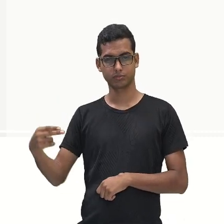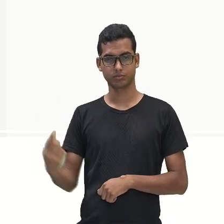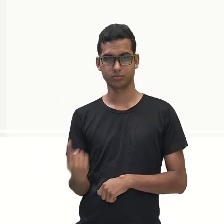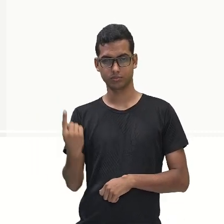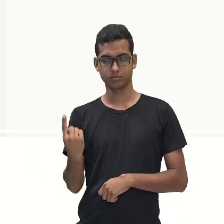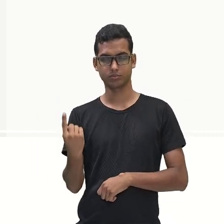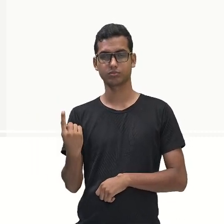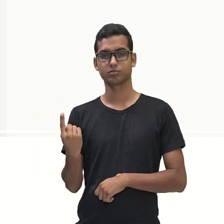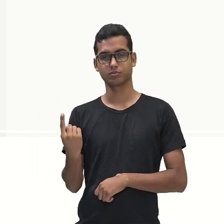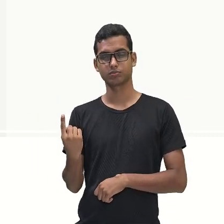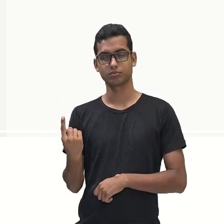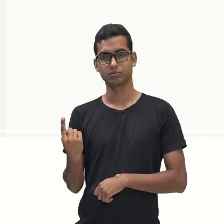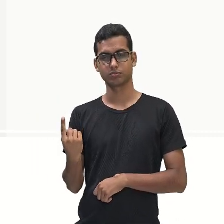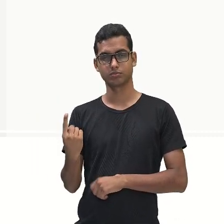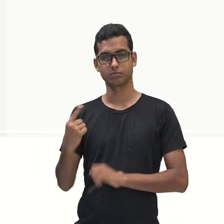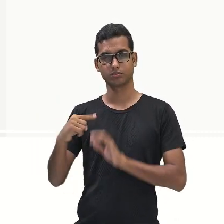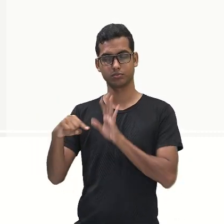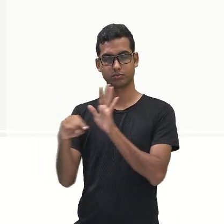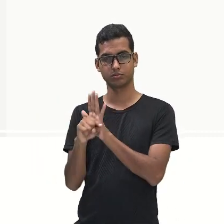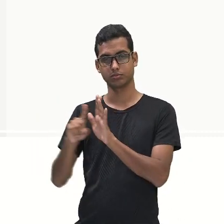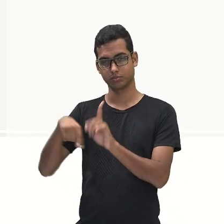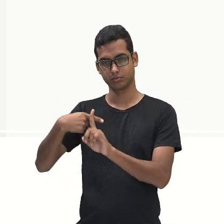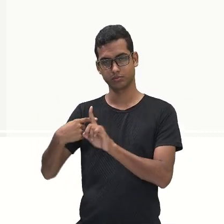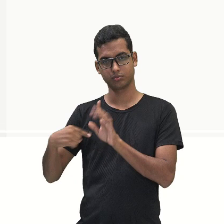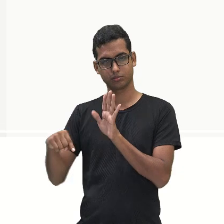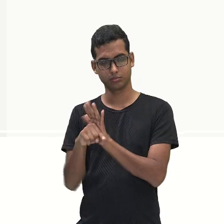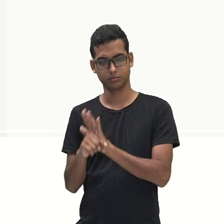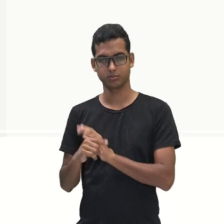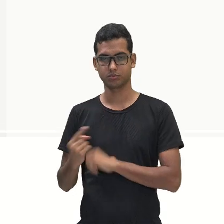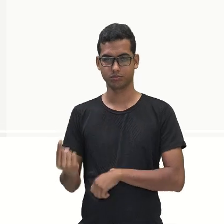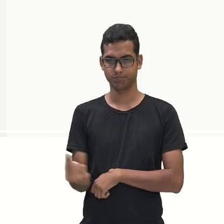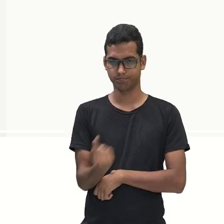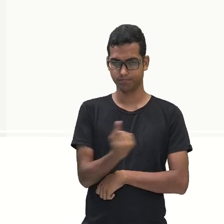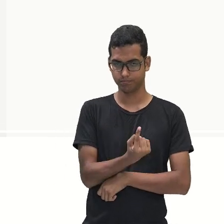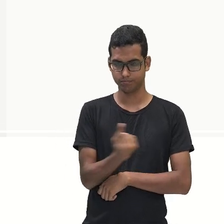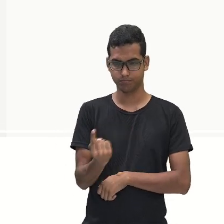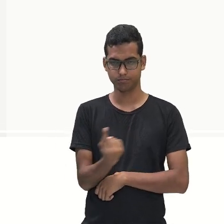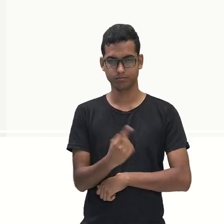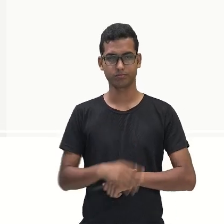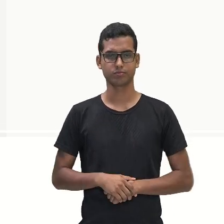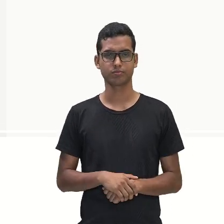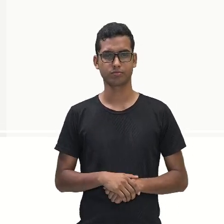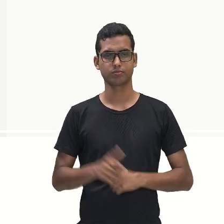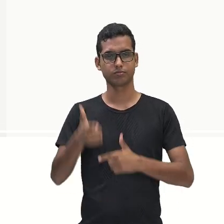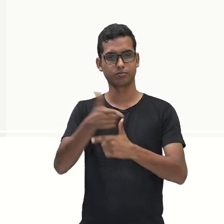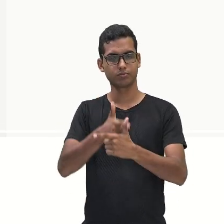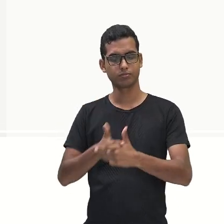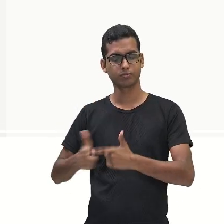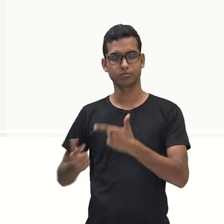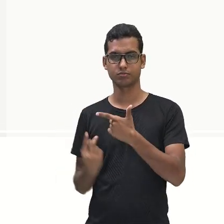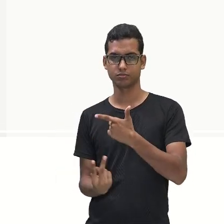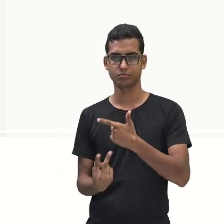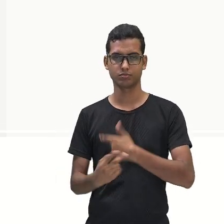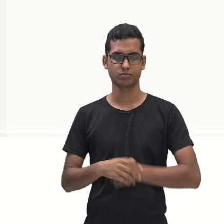ou menos 11, né, que é o resultado da raiz quadrada de 121, dividido para